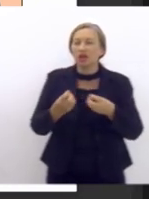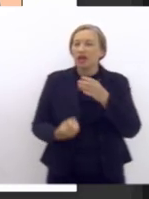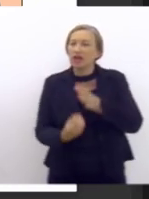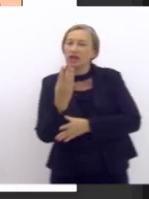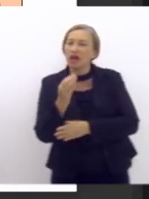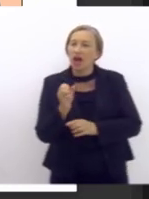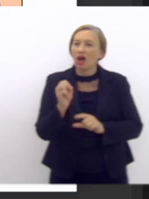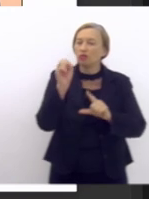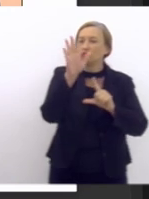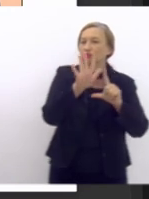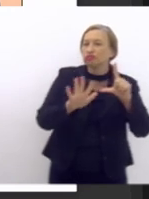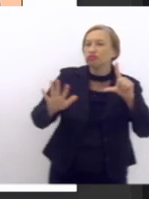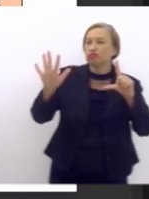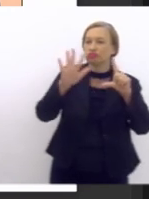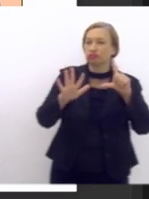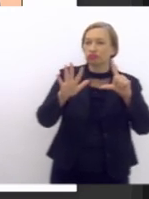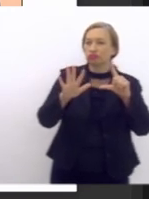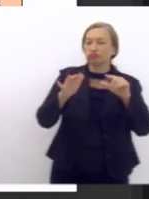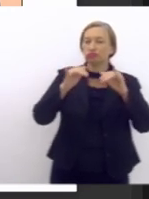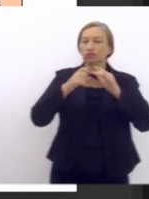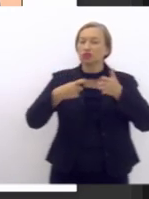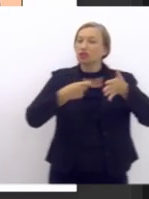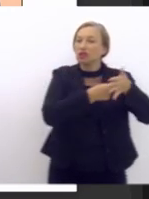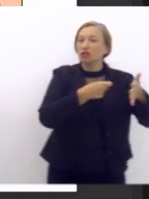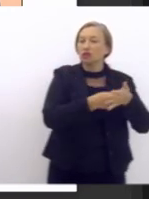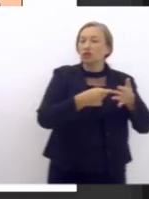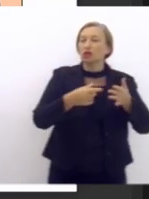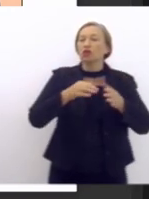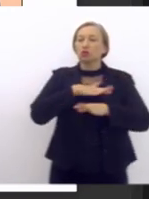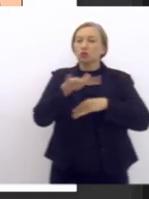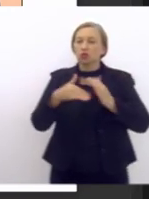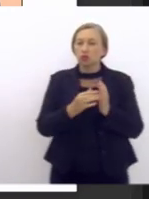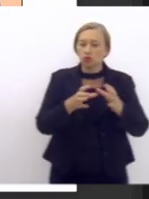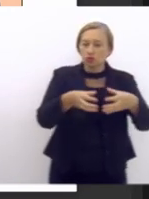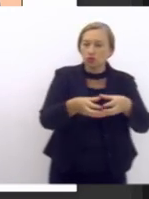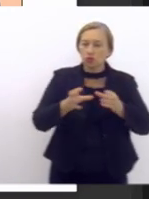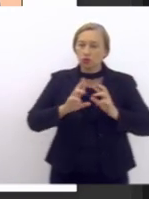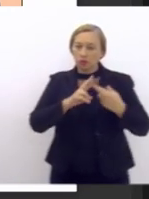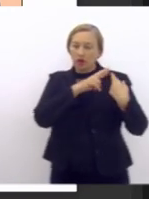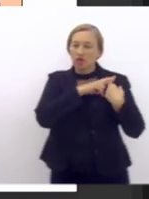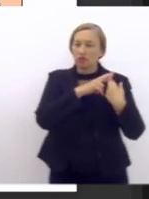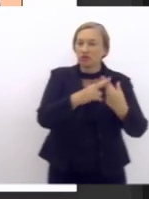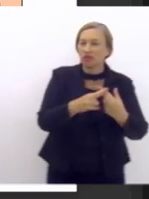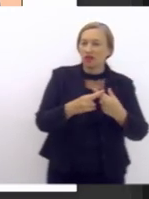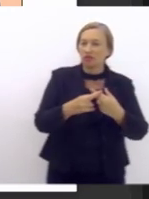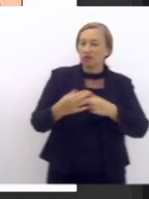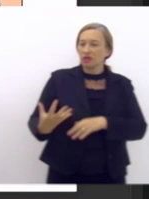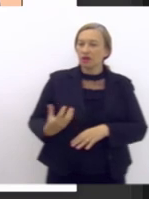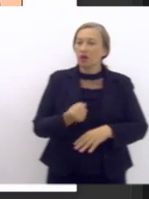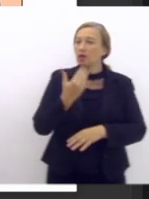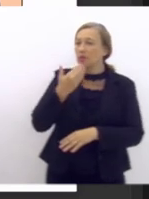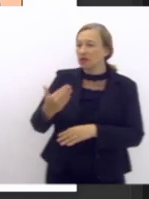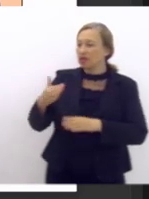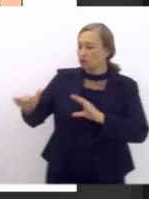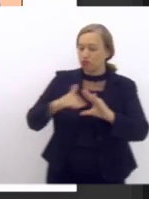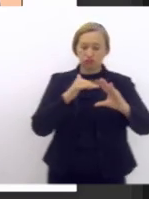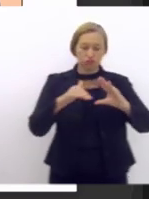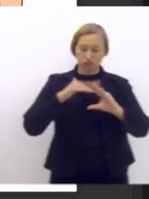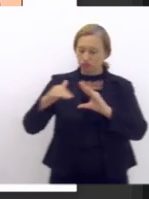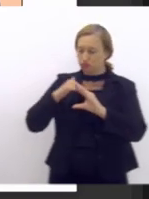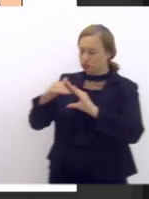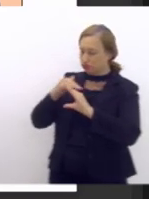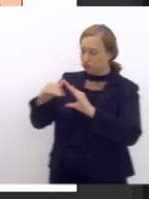base unificada dessas denúncias. Nós consultamos todos os órgãos responsáveis por receber essas denúncias e pedimos que eles enviassem para a